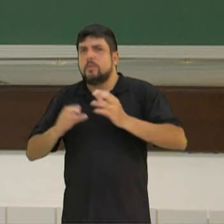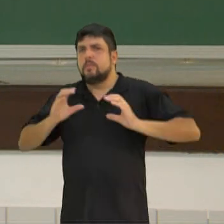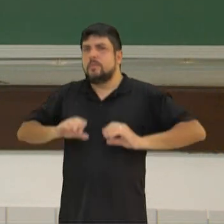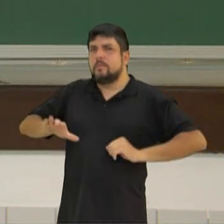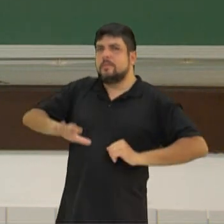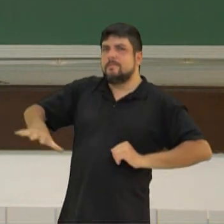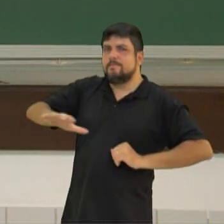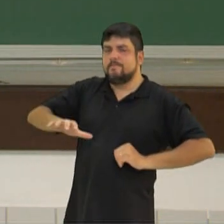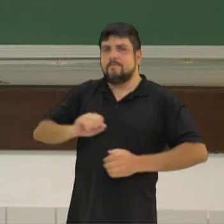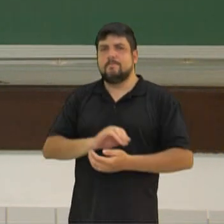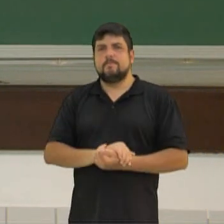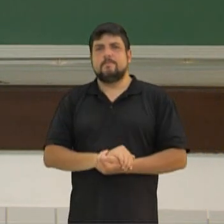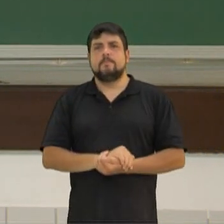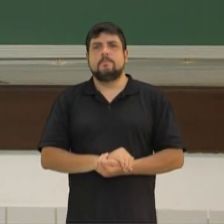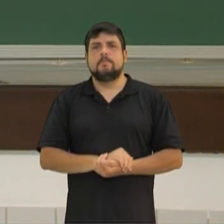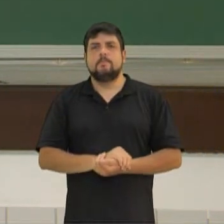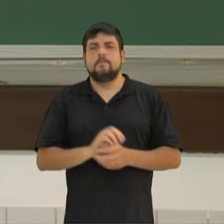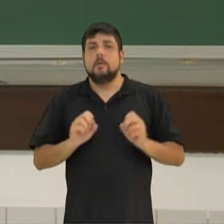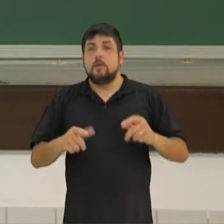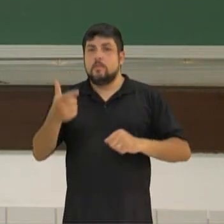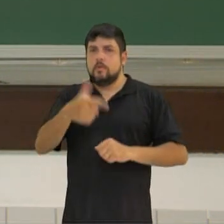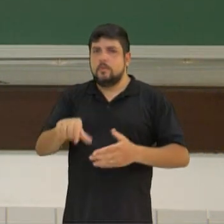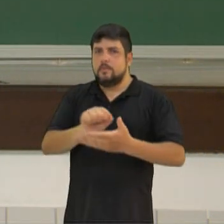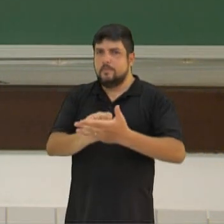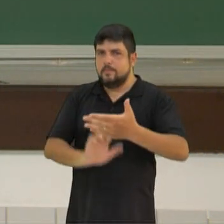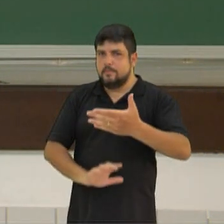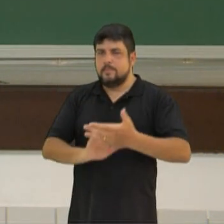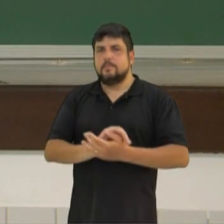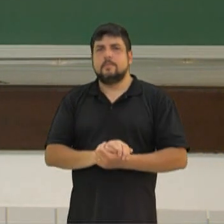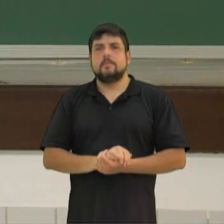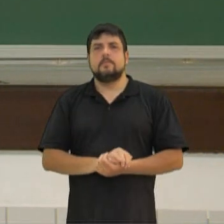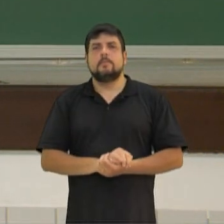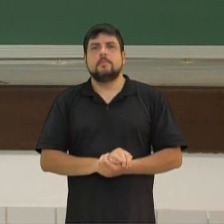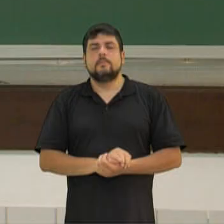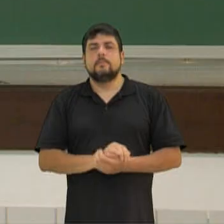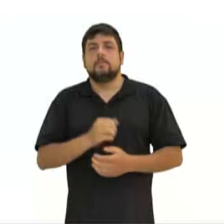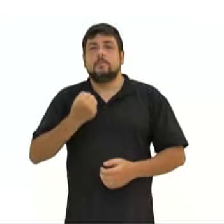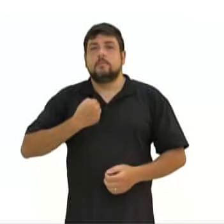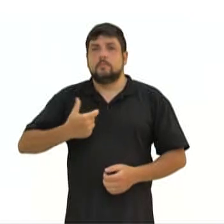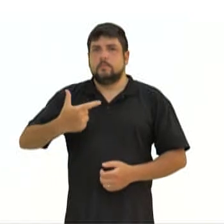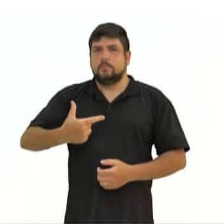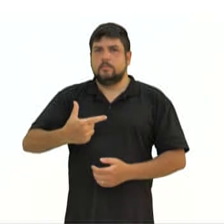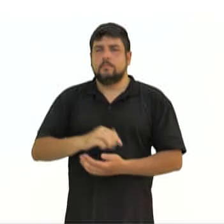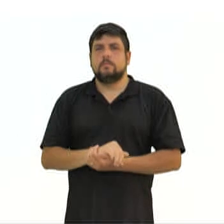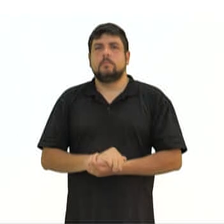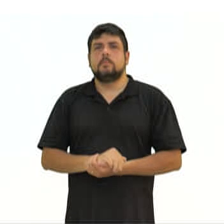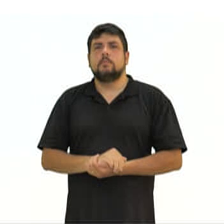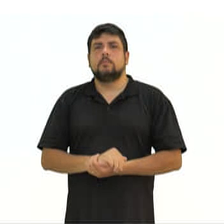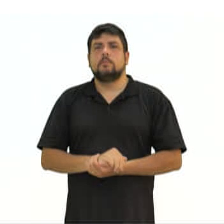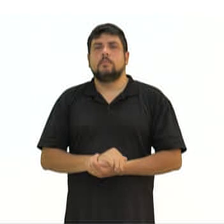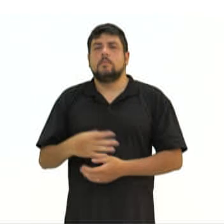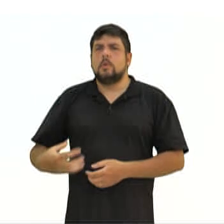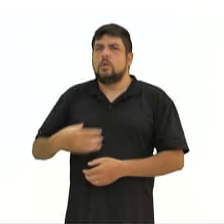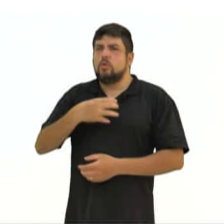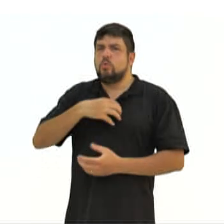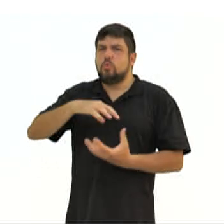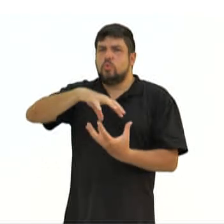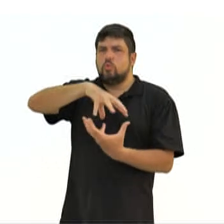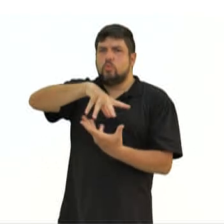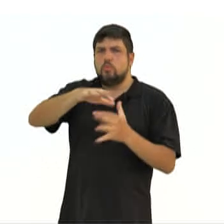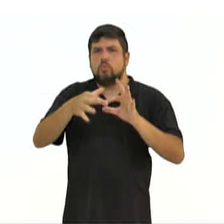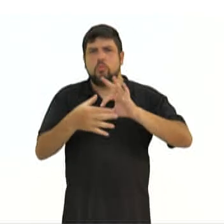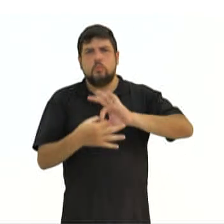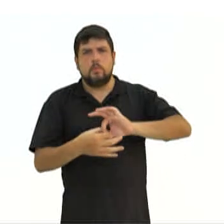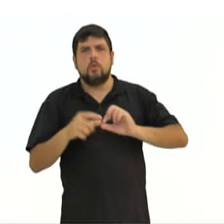ambiente. Certo? Vamos para mais uma atividade? Questão 2. Um dos aspectos do mundo globalizado é o